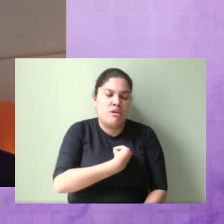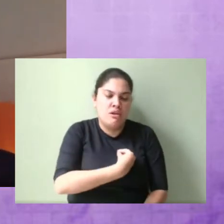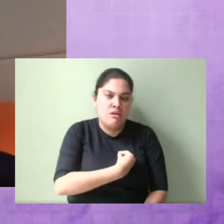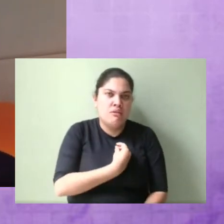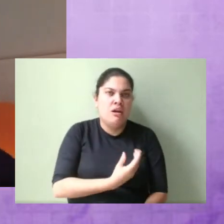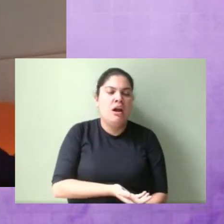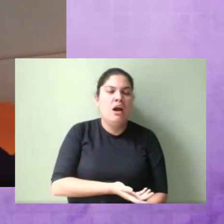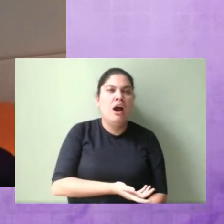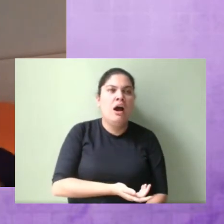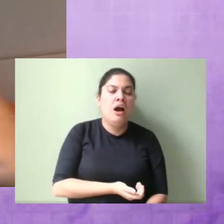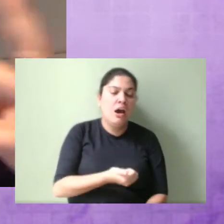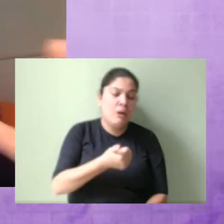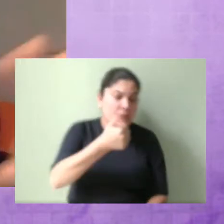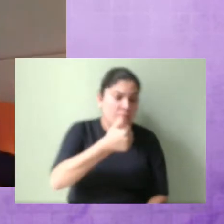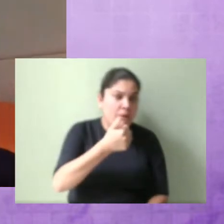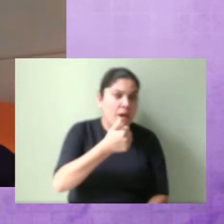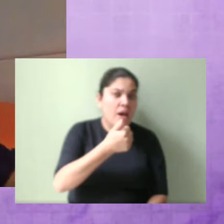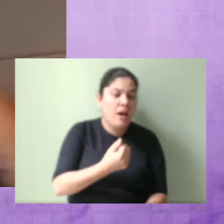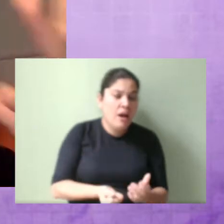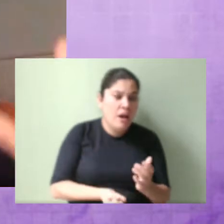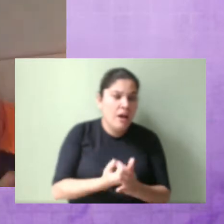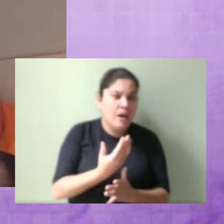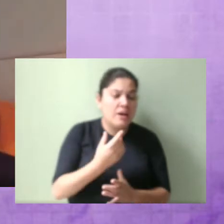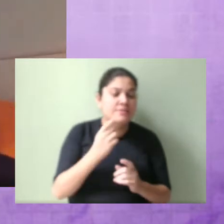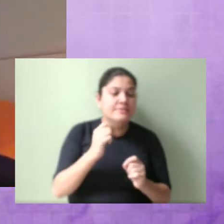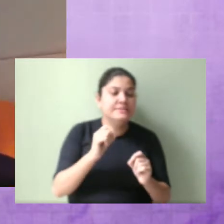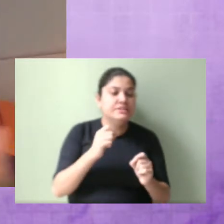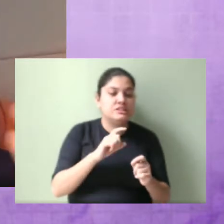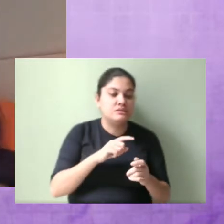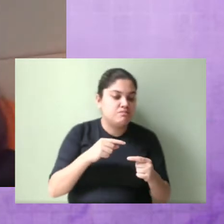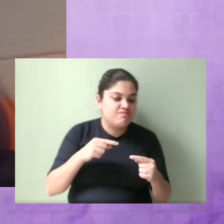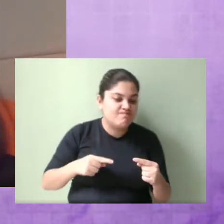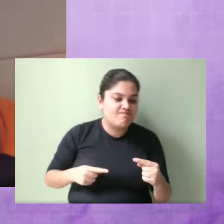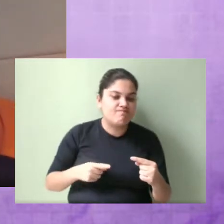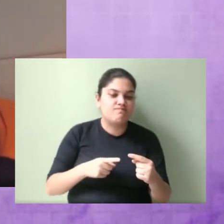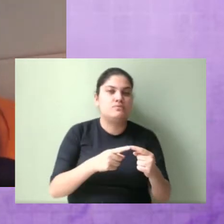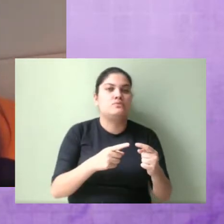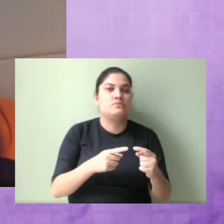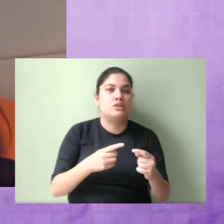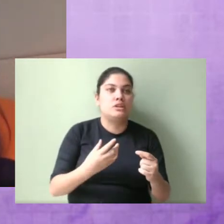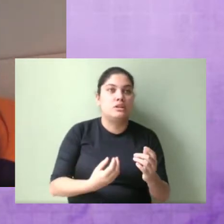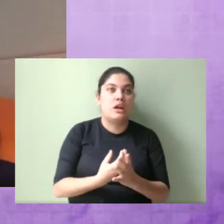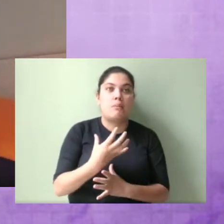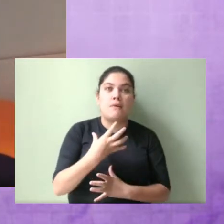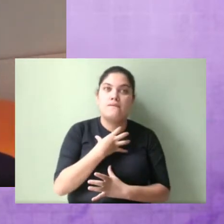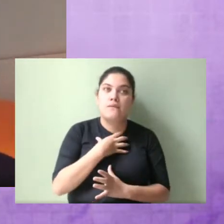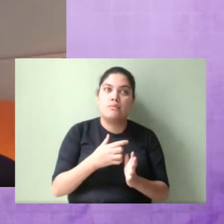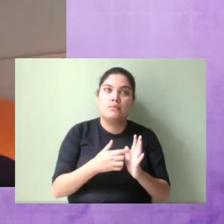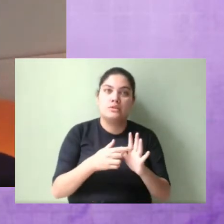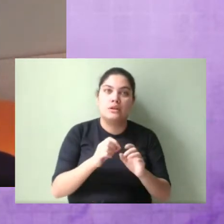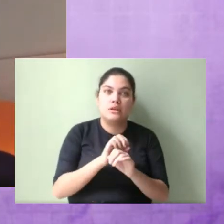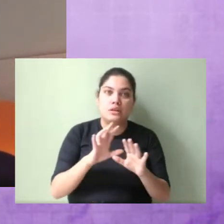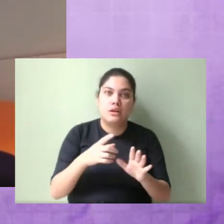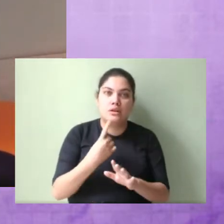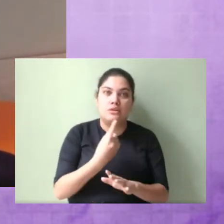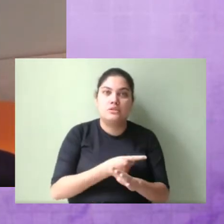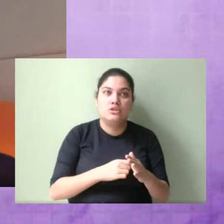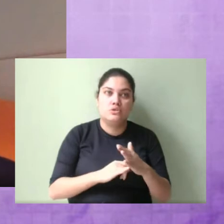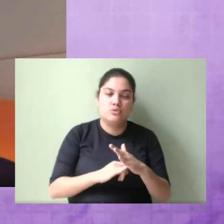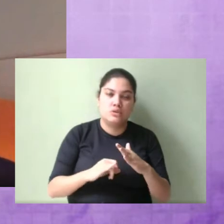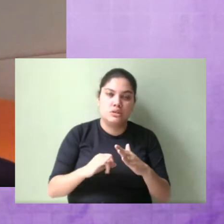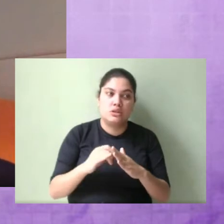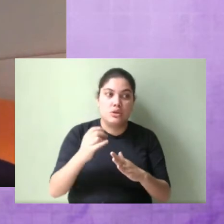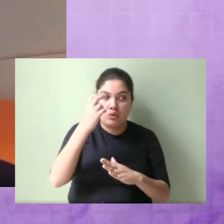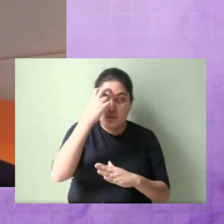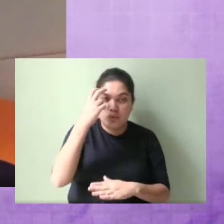daí eu que gritei, daí eu que criei uma situação maior, enfim. Infelizmente, esse é o mundo que a gente vive. Então, é primeiro criar o que nós